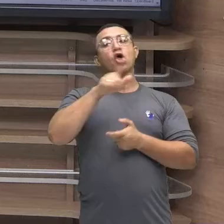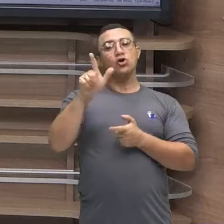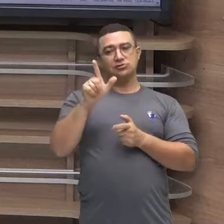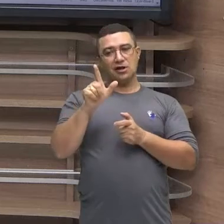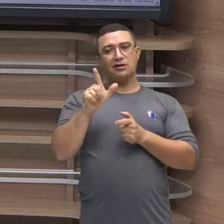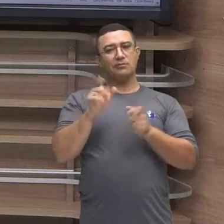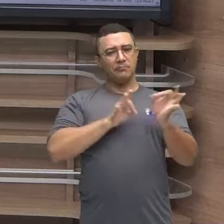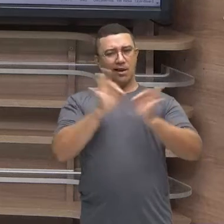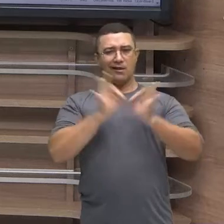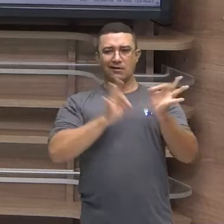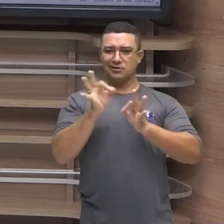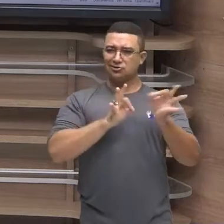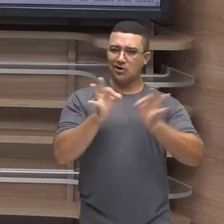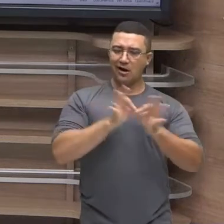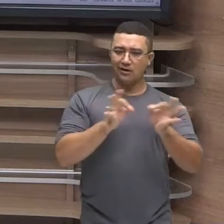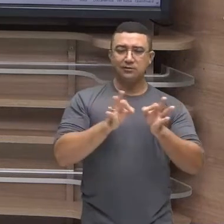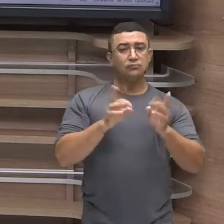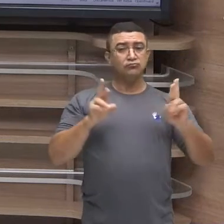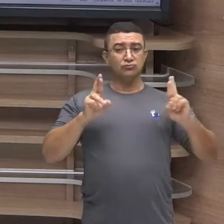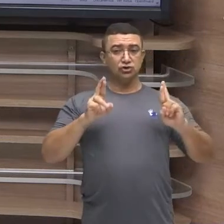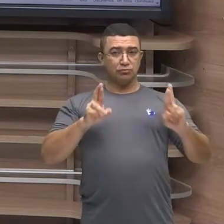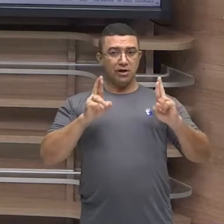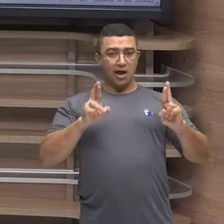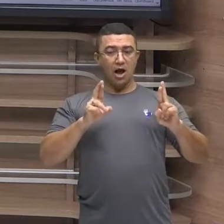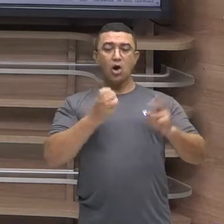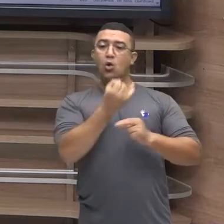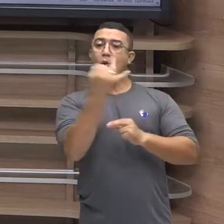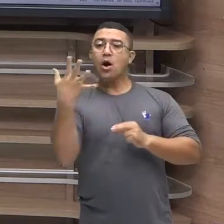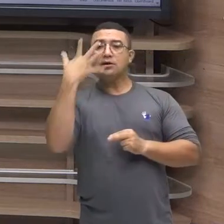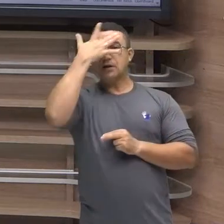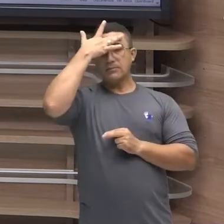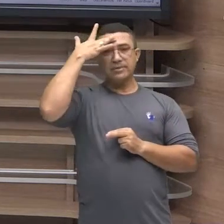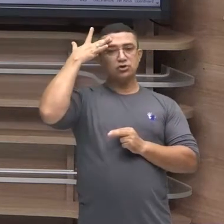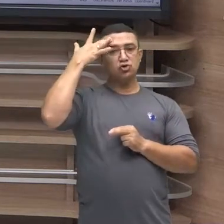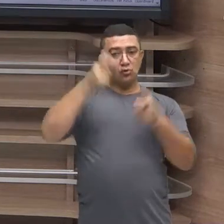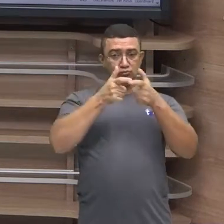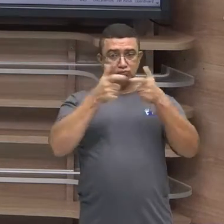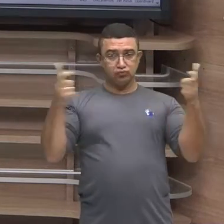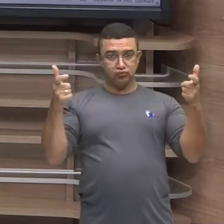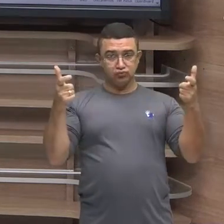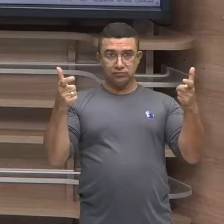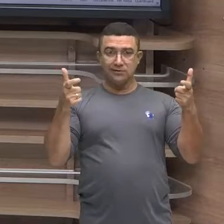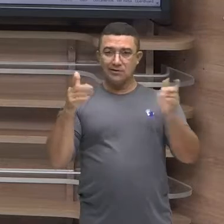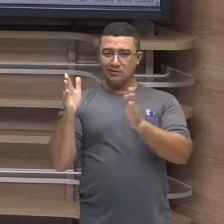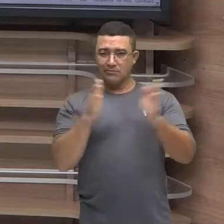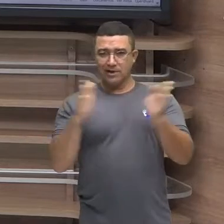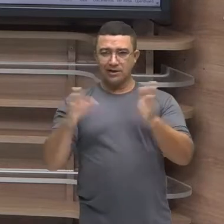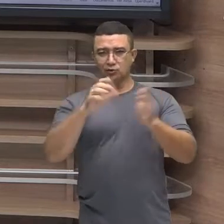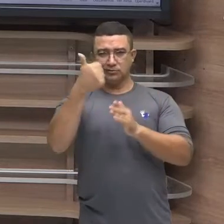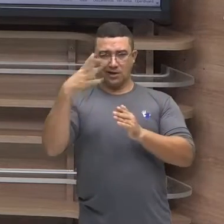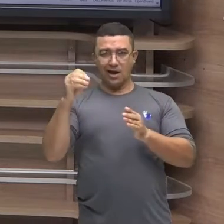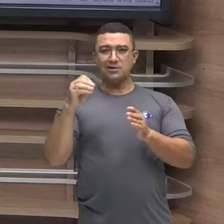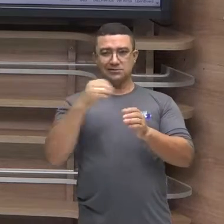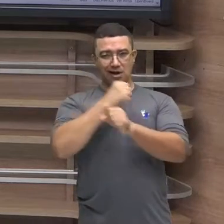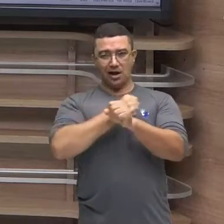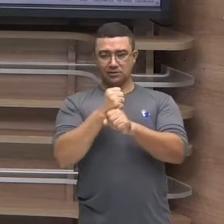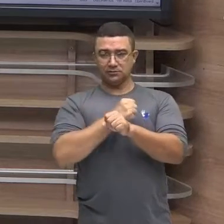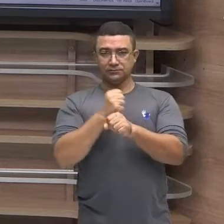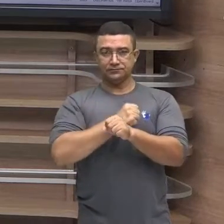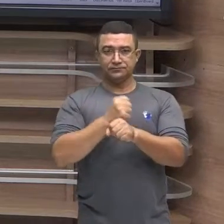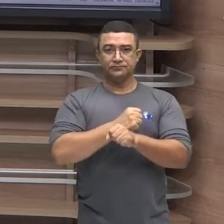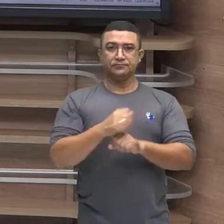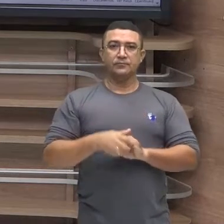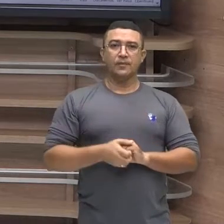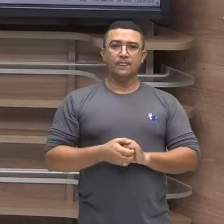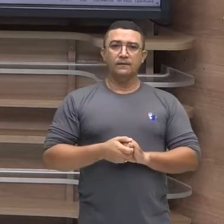futuro, né? A gente consegue ter uma expectativa de quanto que a população aumentou naquele período de 10 anos. Aí eles